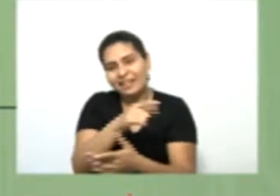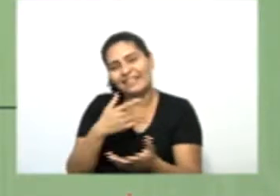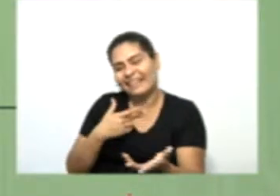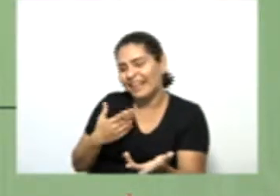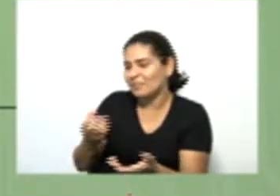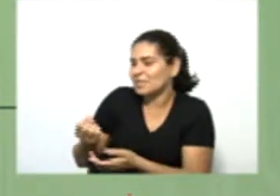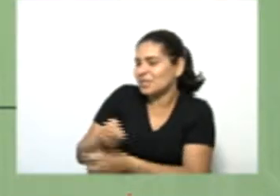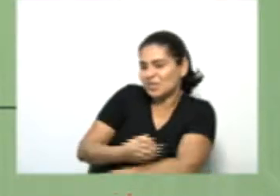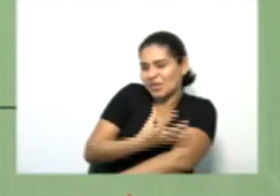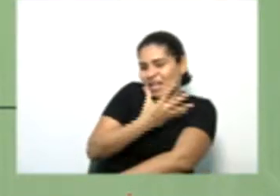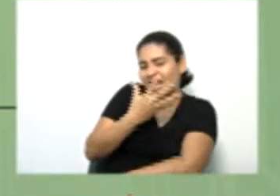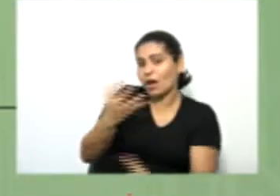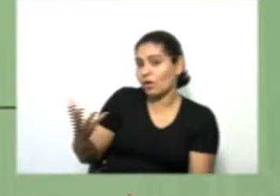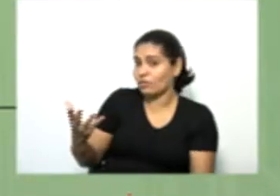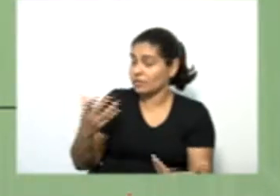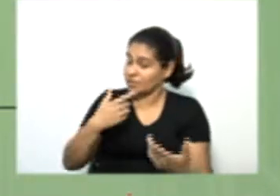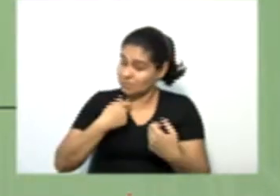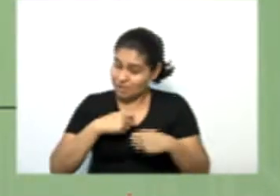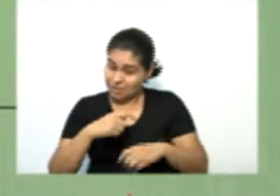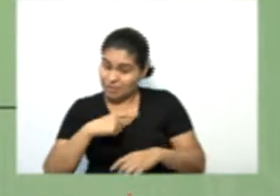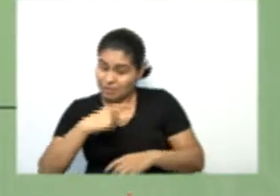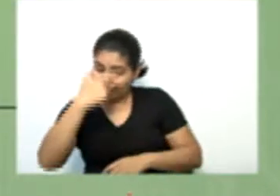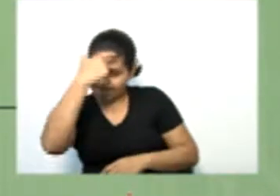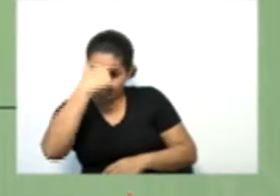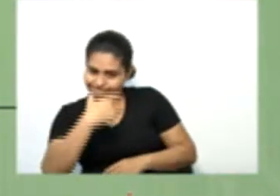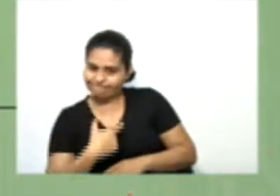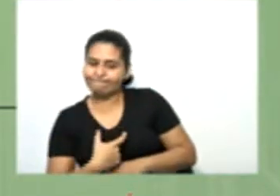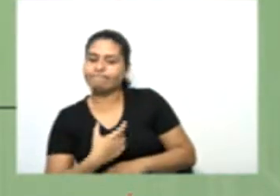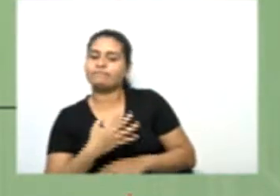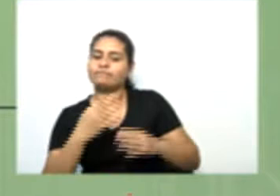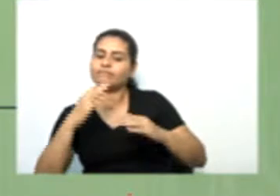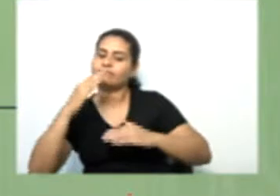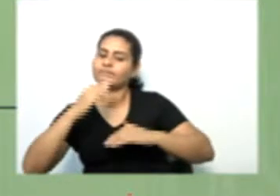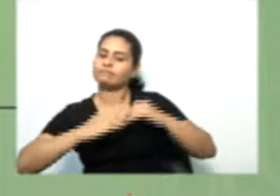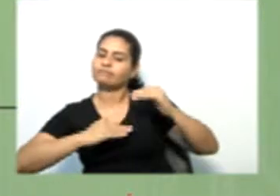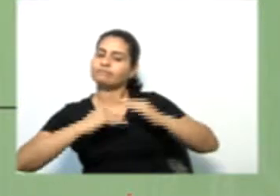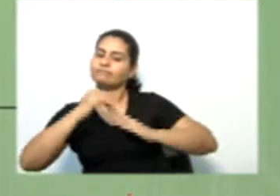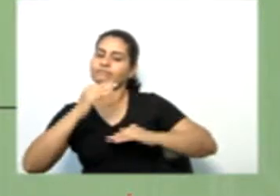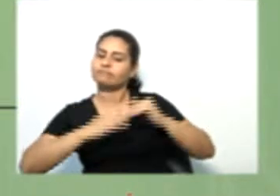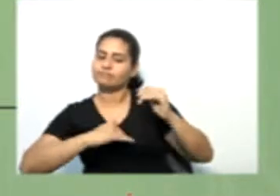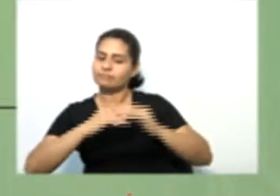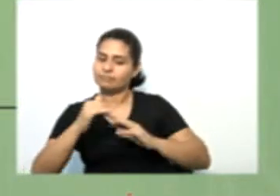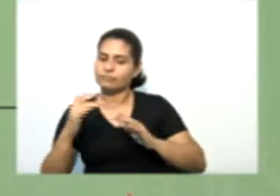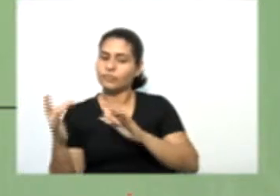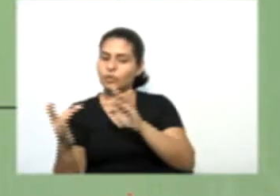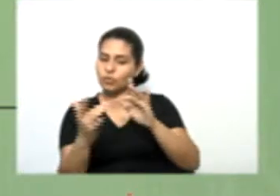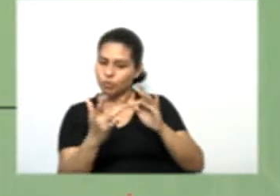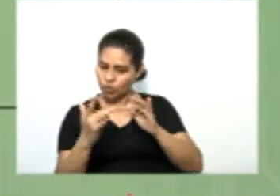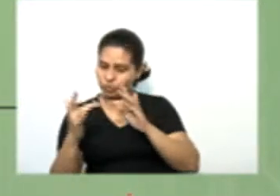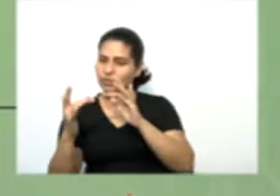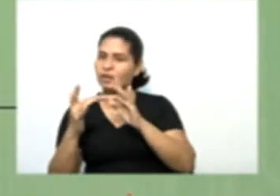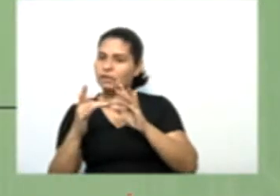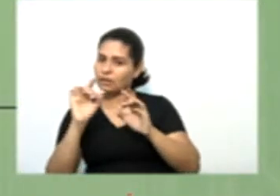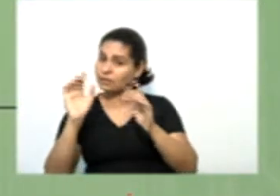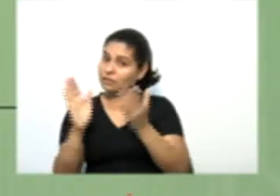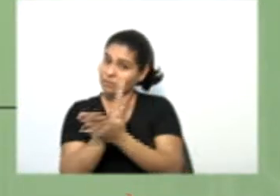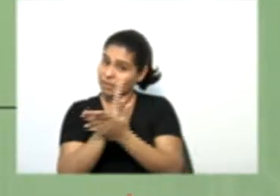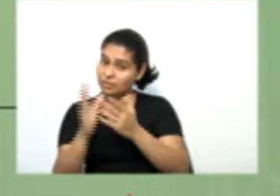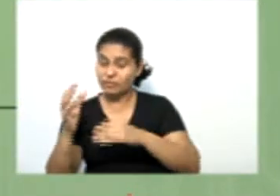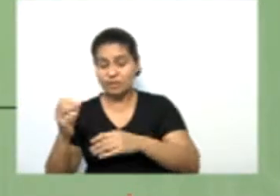forma emocional. Mas não deixe de lado a abordagem relacional, né, que é um pouco